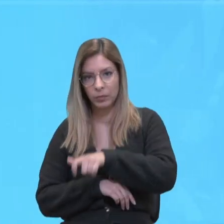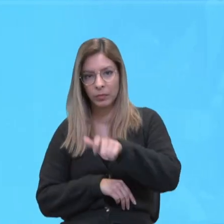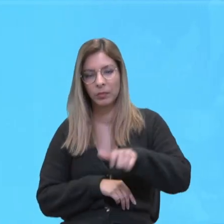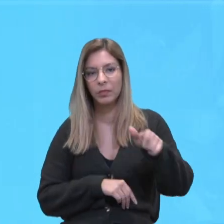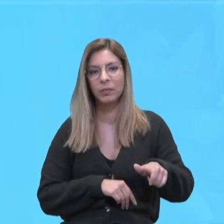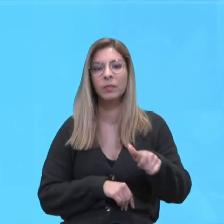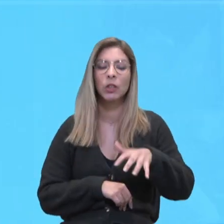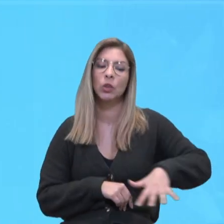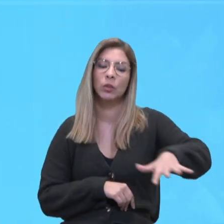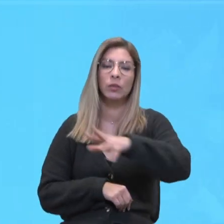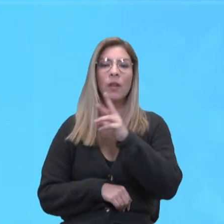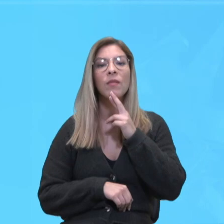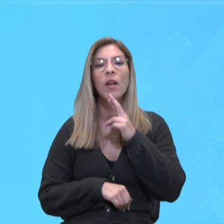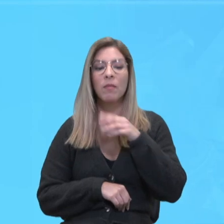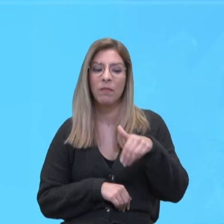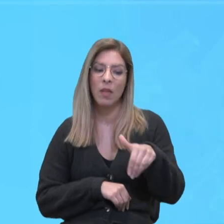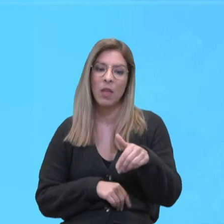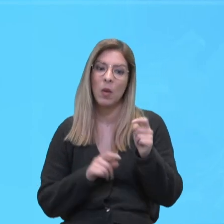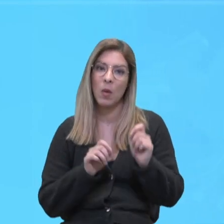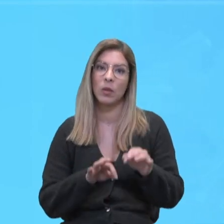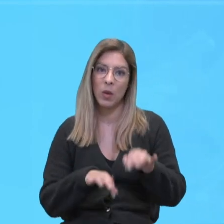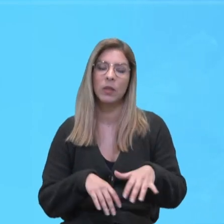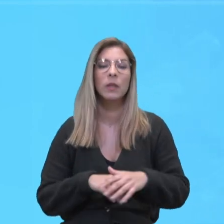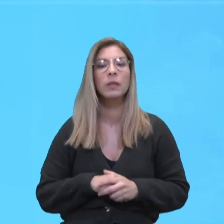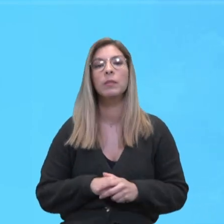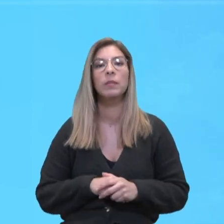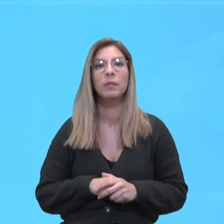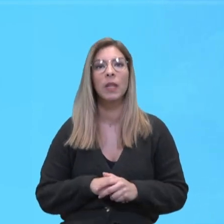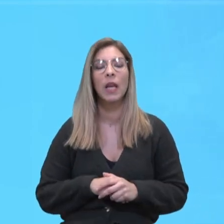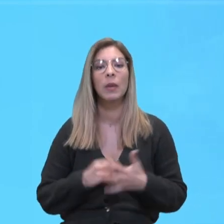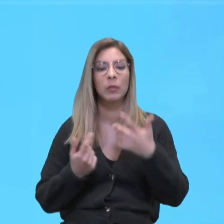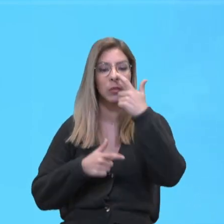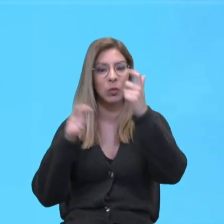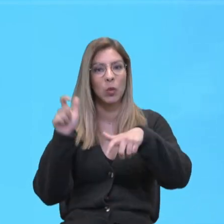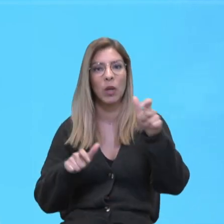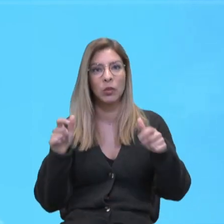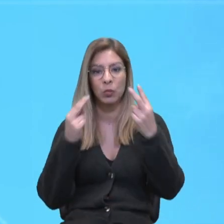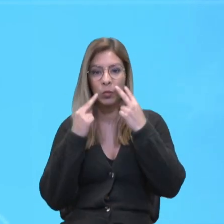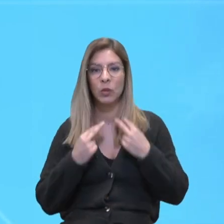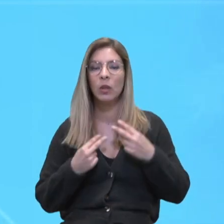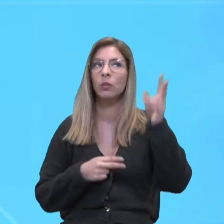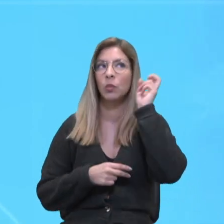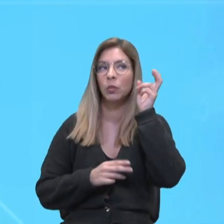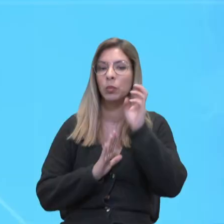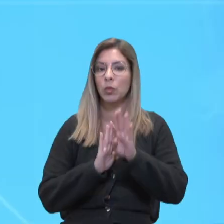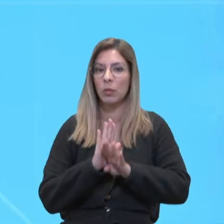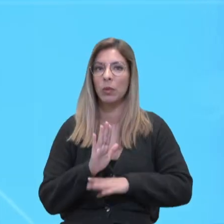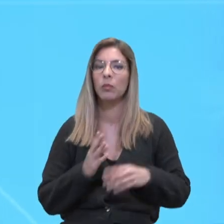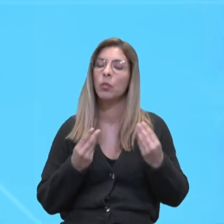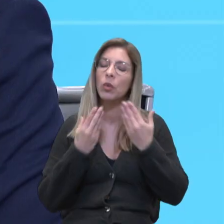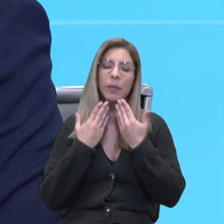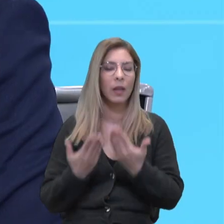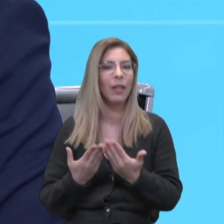que está a terminar por estes momentos em que as pessoas nos veem, nos escutam. Muito obrigado por